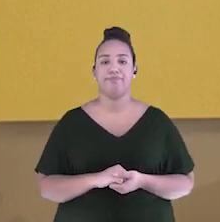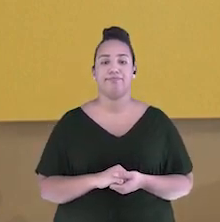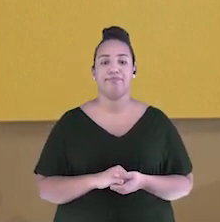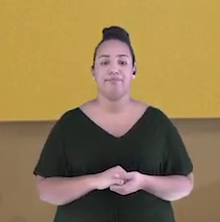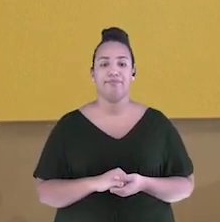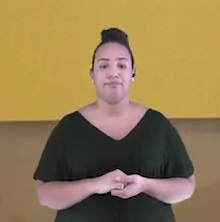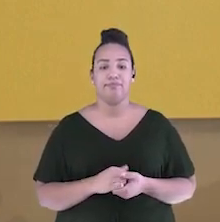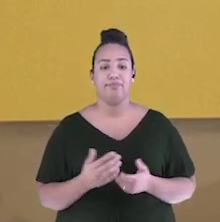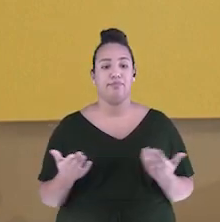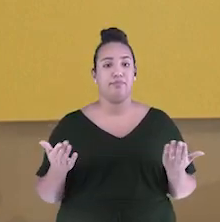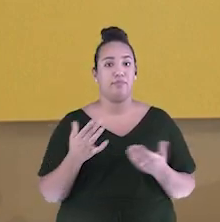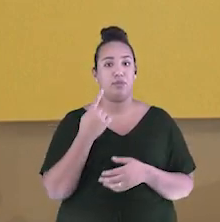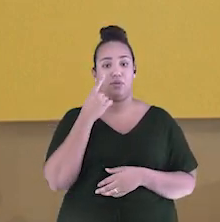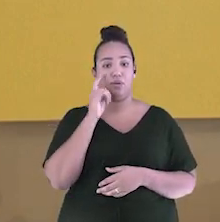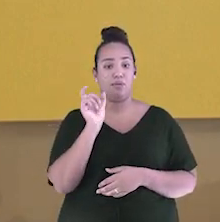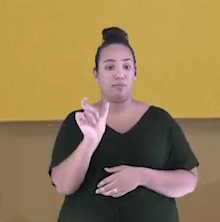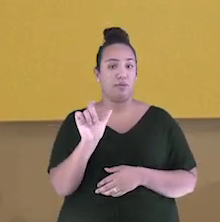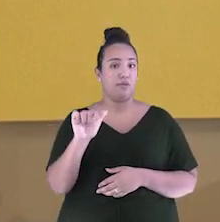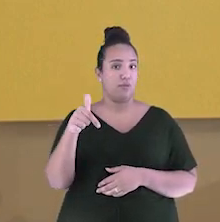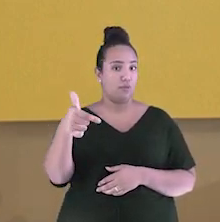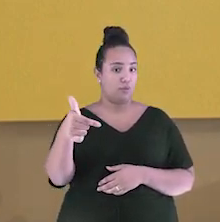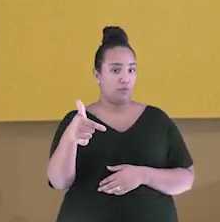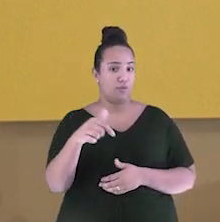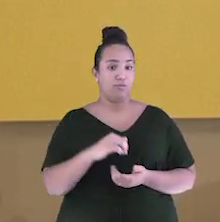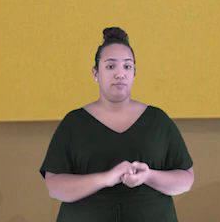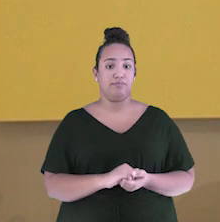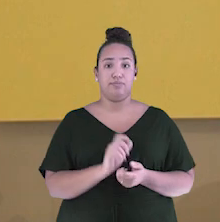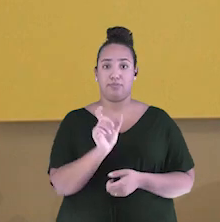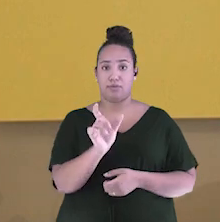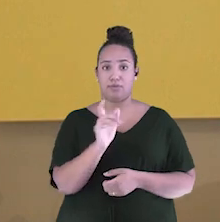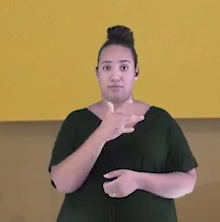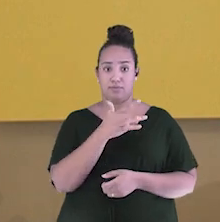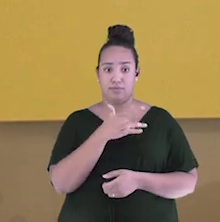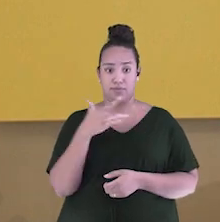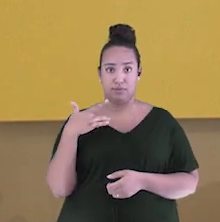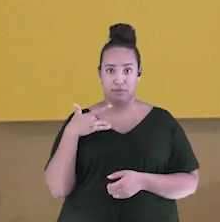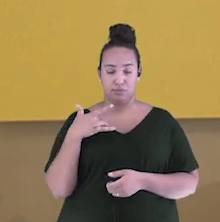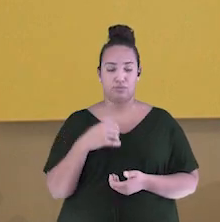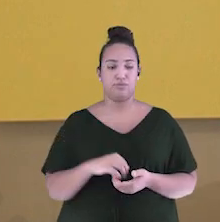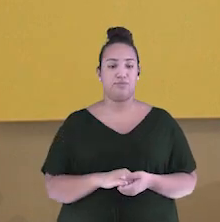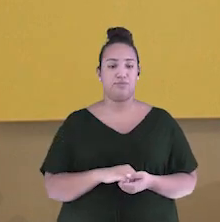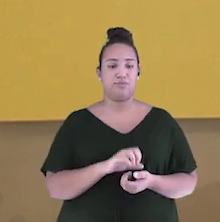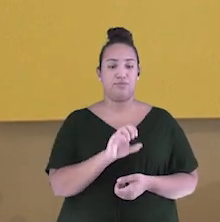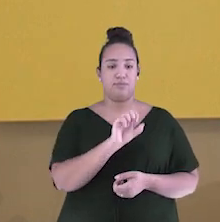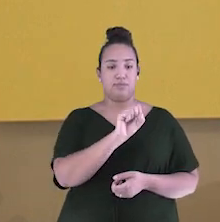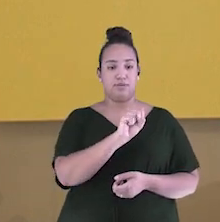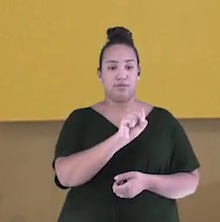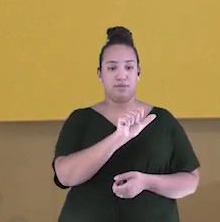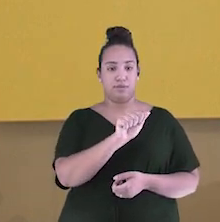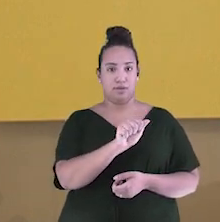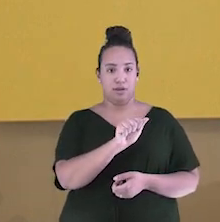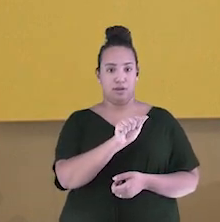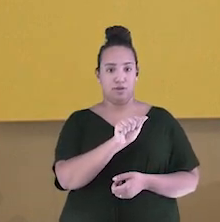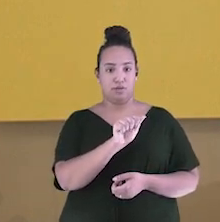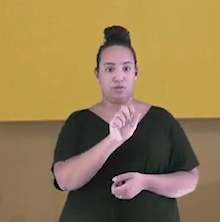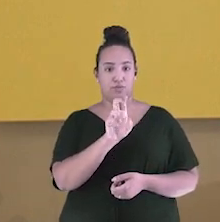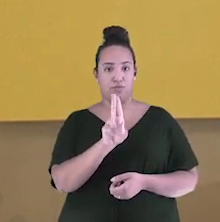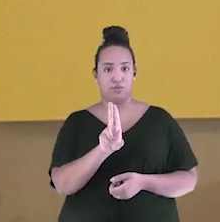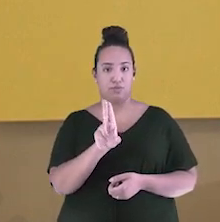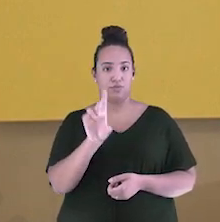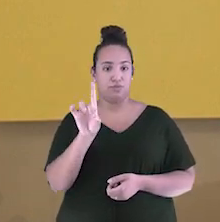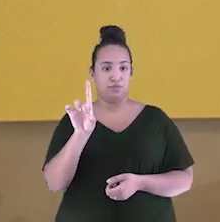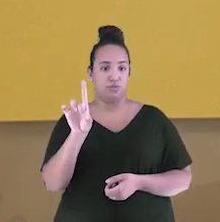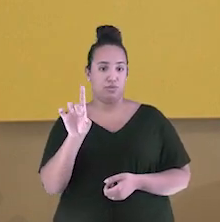Vamos a uma outra palavra. Agora nós temos a palavra saúde.